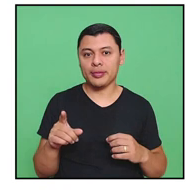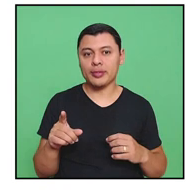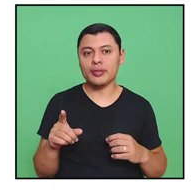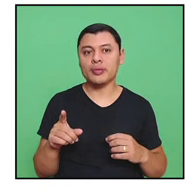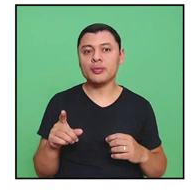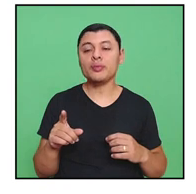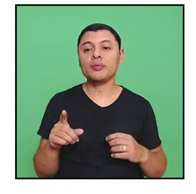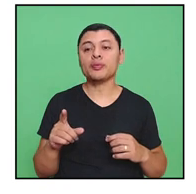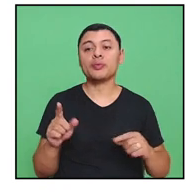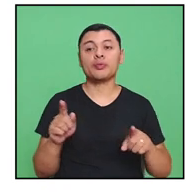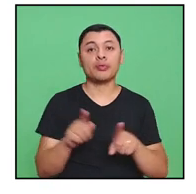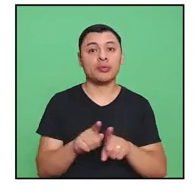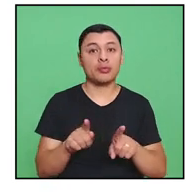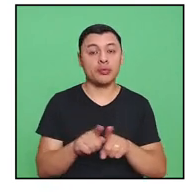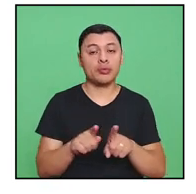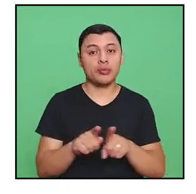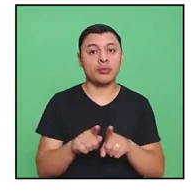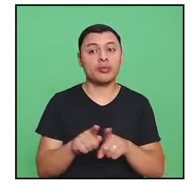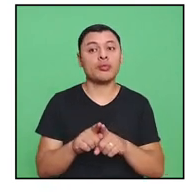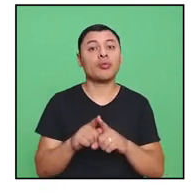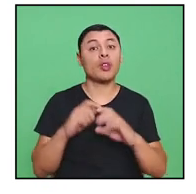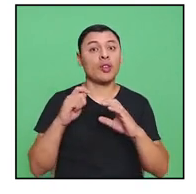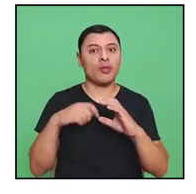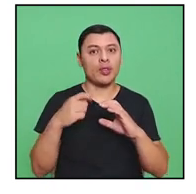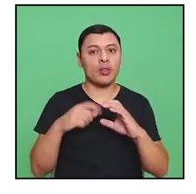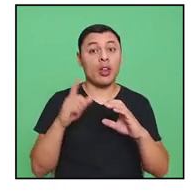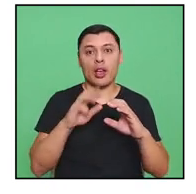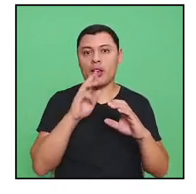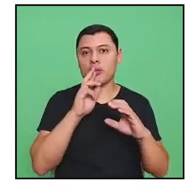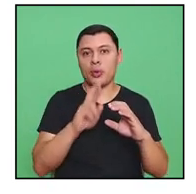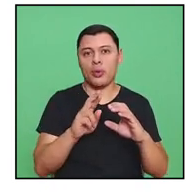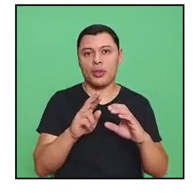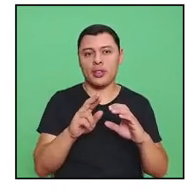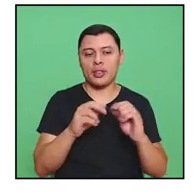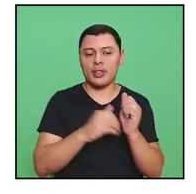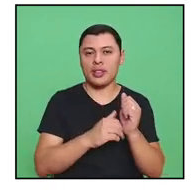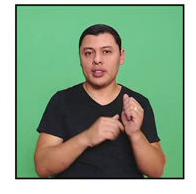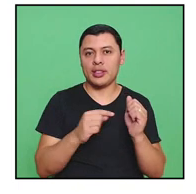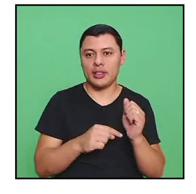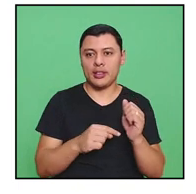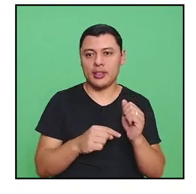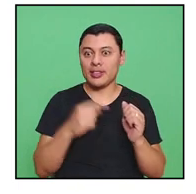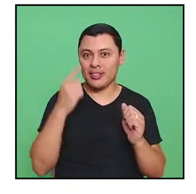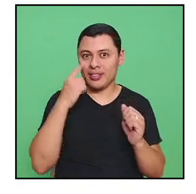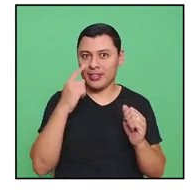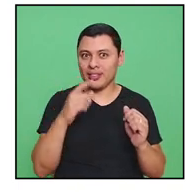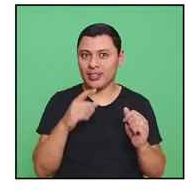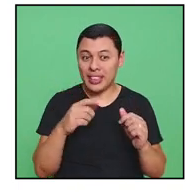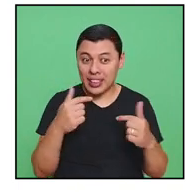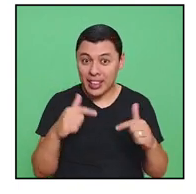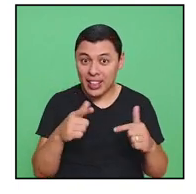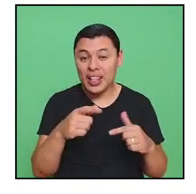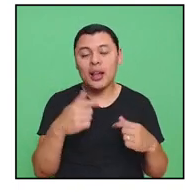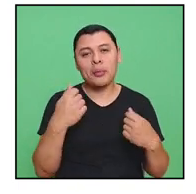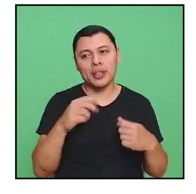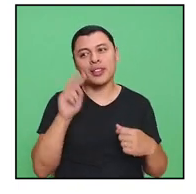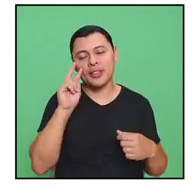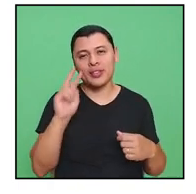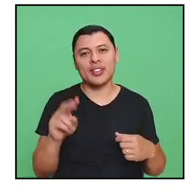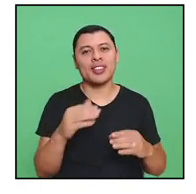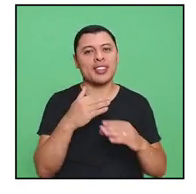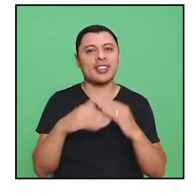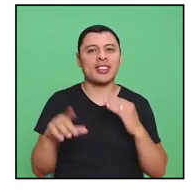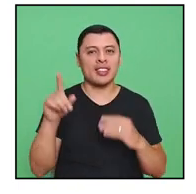E também tem um vídeo que seria uma resposta a esse segredo. Então, para vocês verem o trabalho, vocês têm que ir lá enviar o segredo para